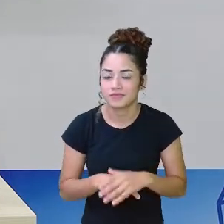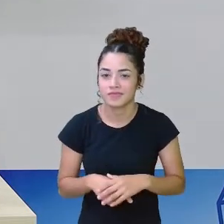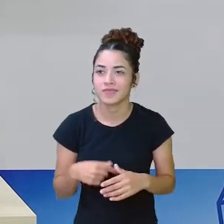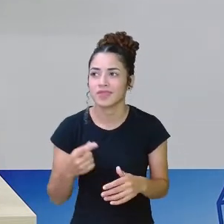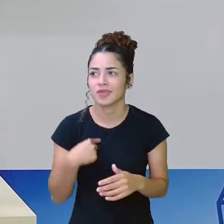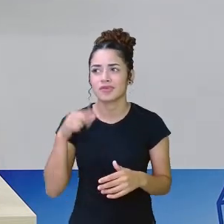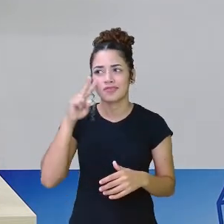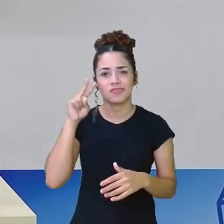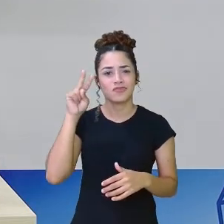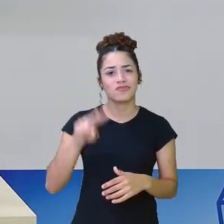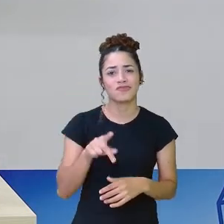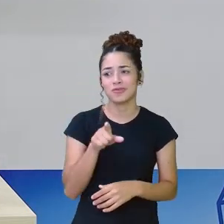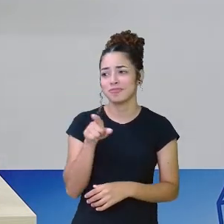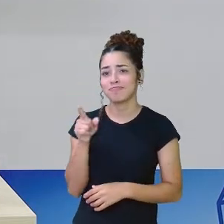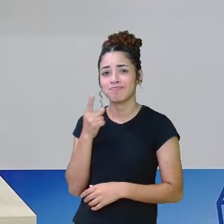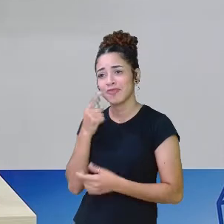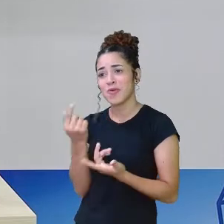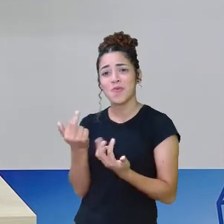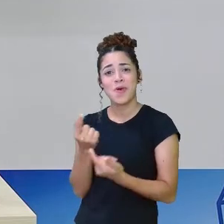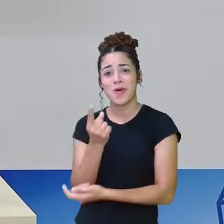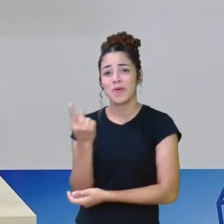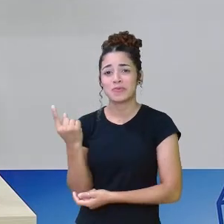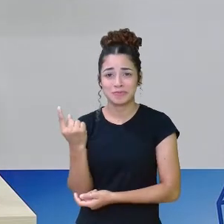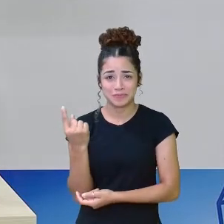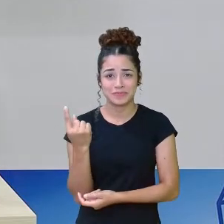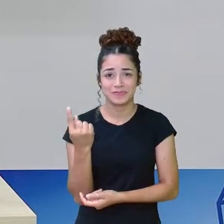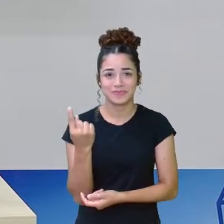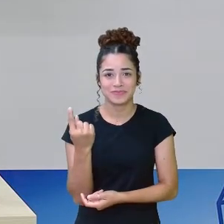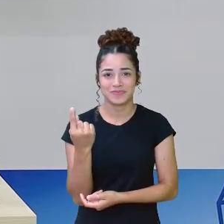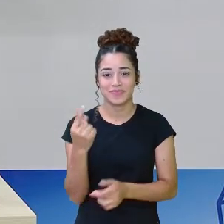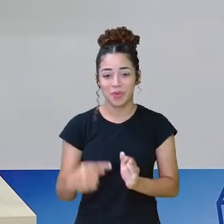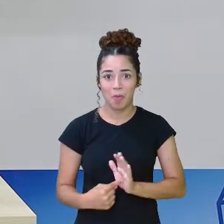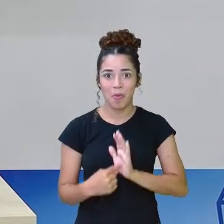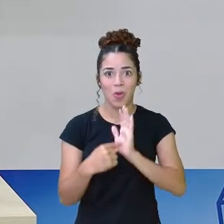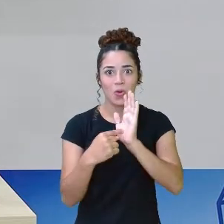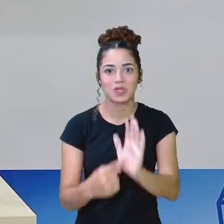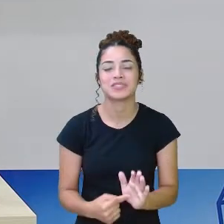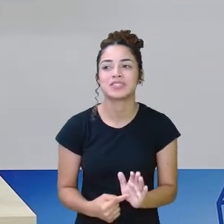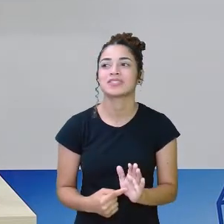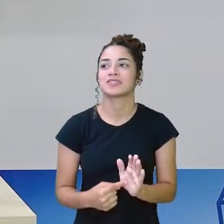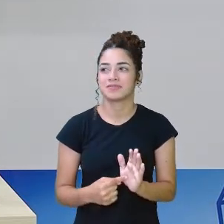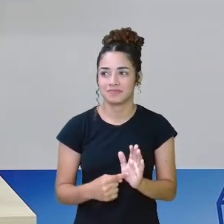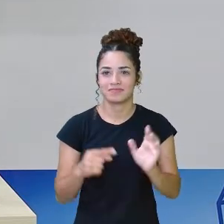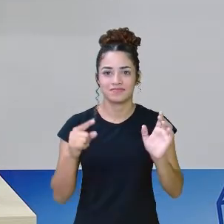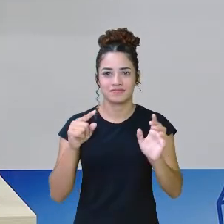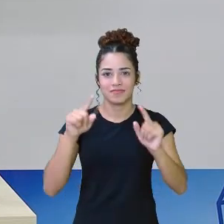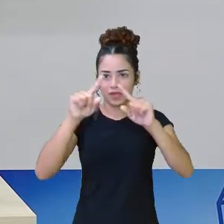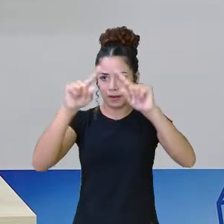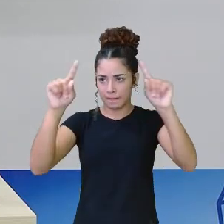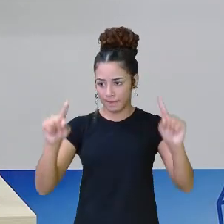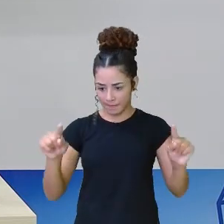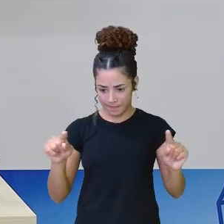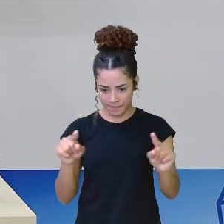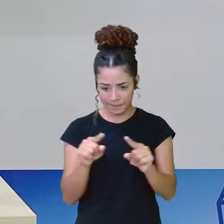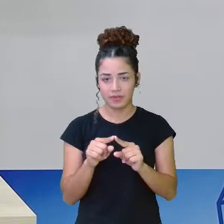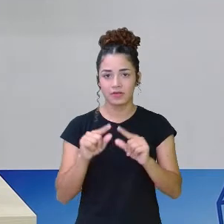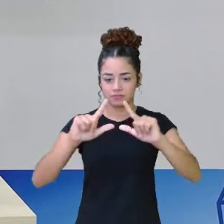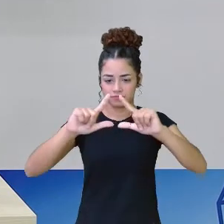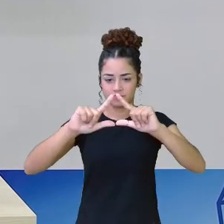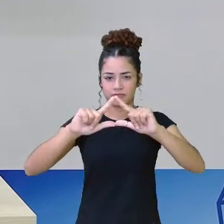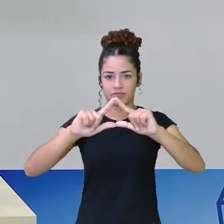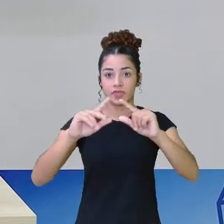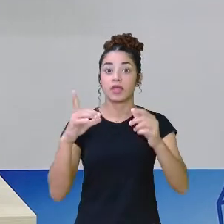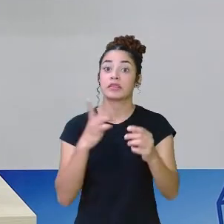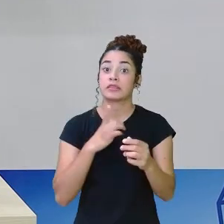Eu vi um triângulo como esse, um sinalizador, formato de um triângulo.